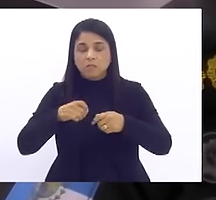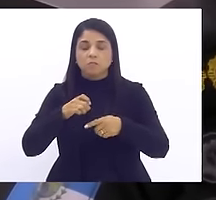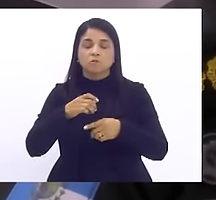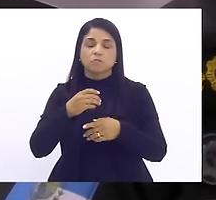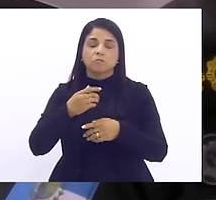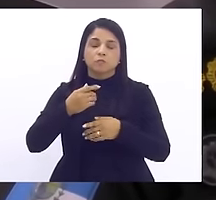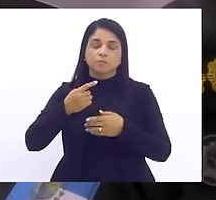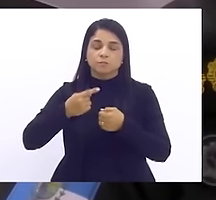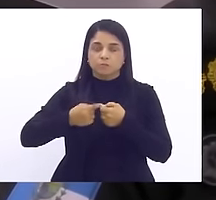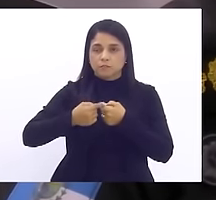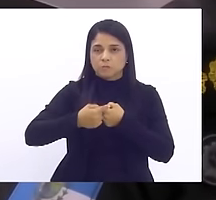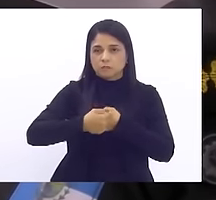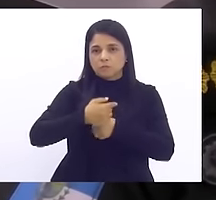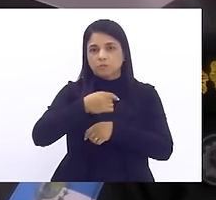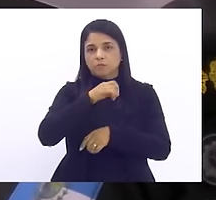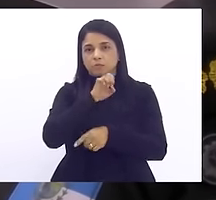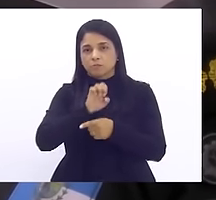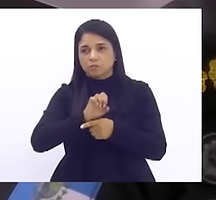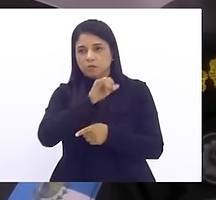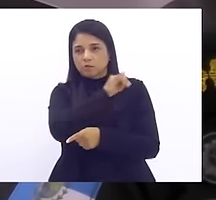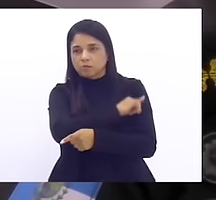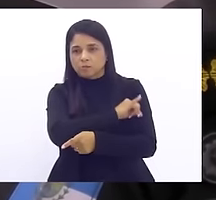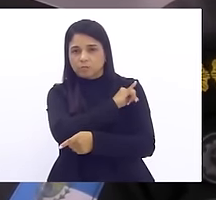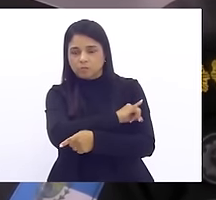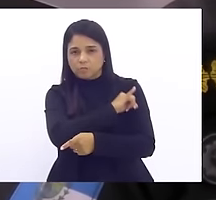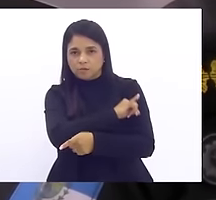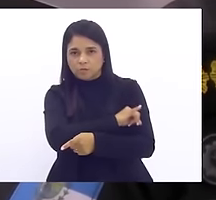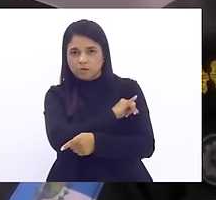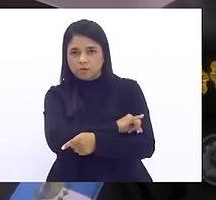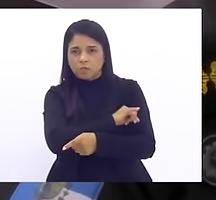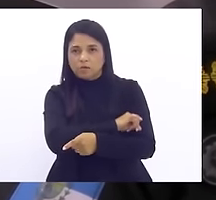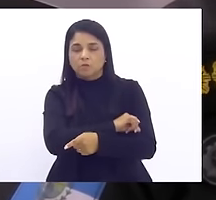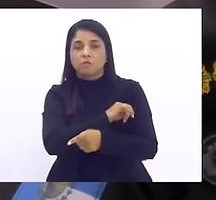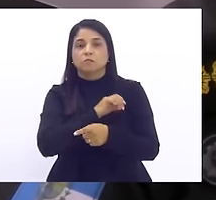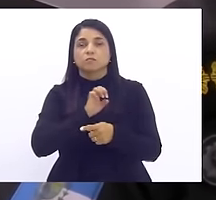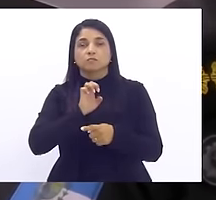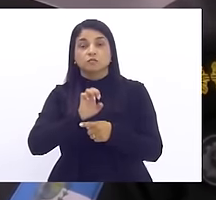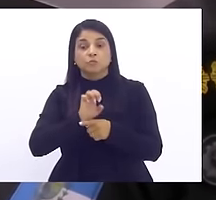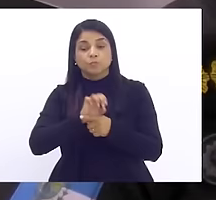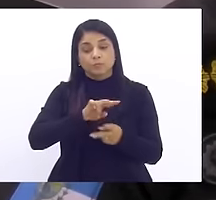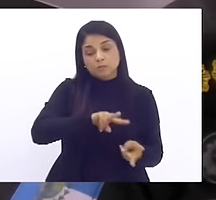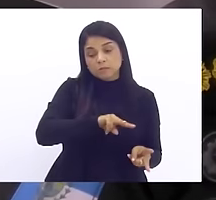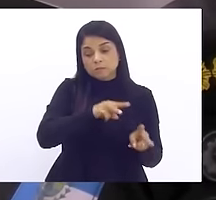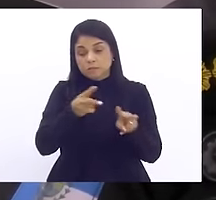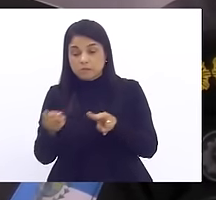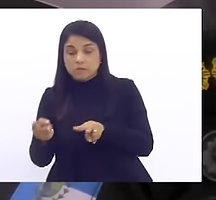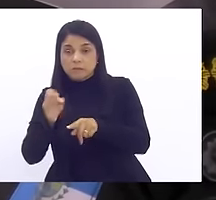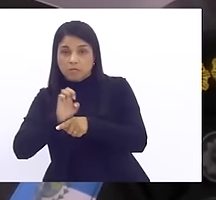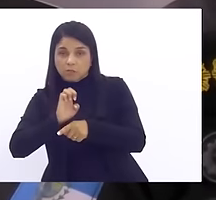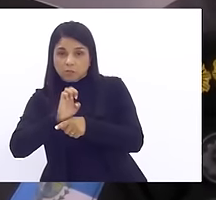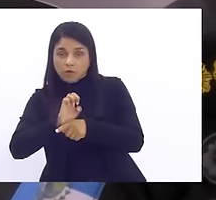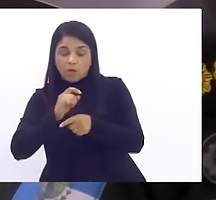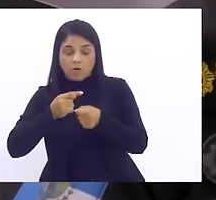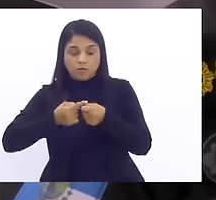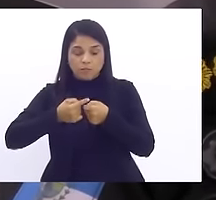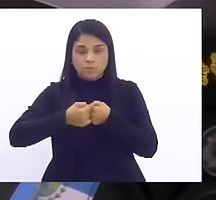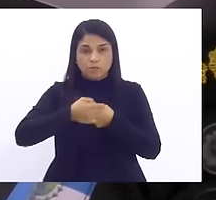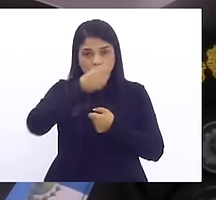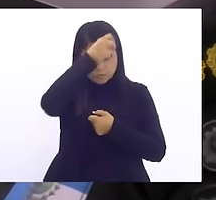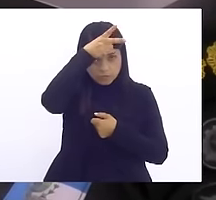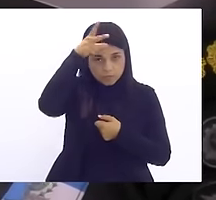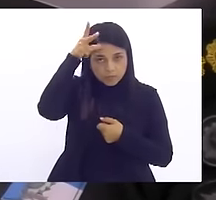que seria isso a gente vai delegar as atribuições de Cunha estadual e o município de cunho municipal